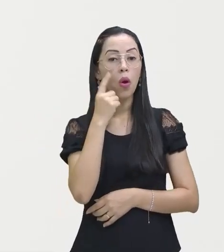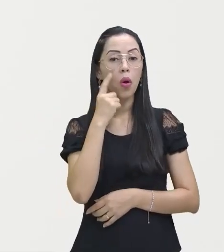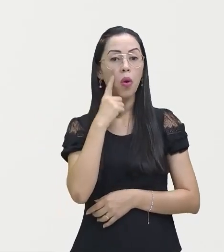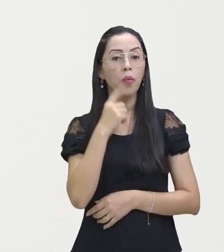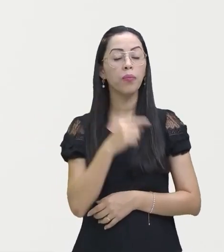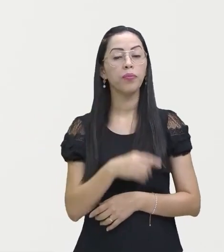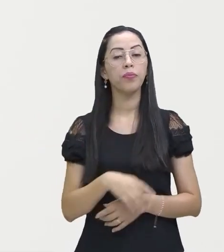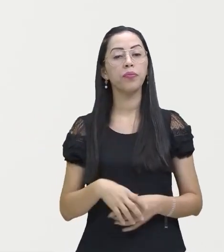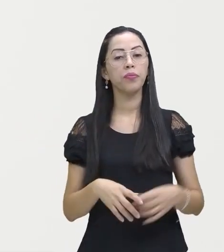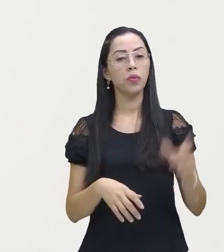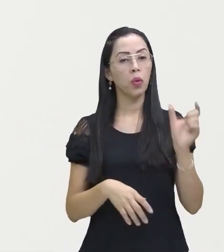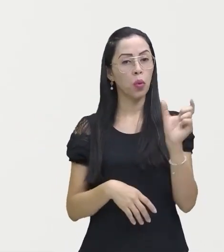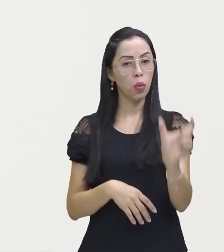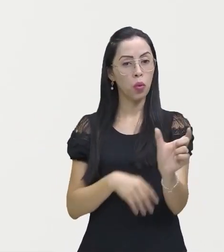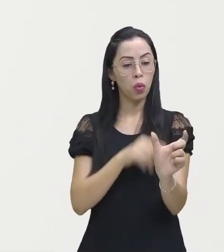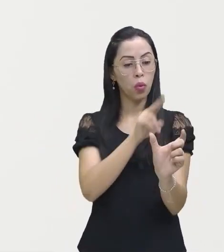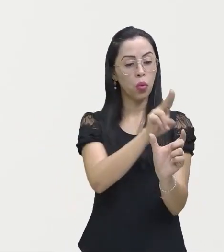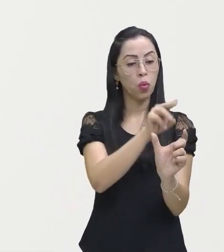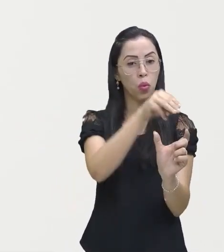dia